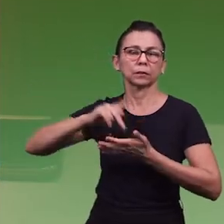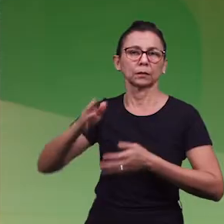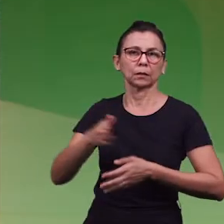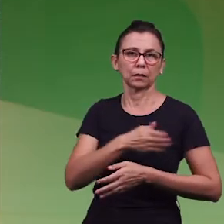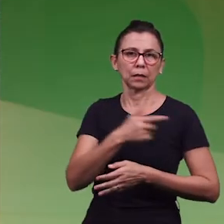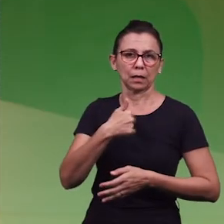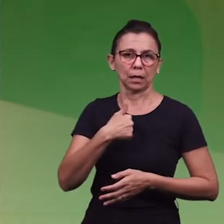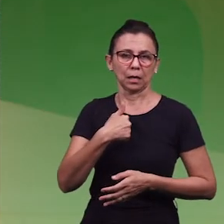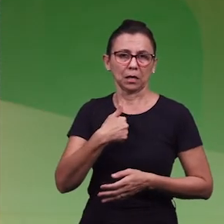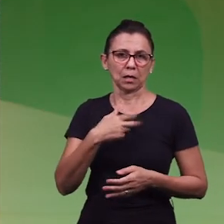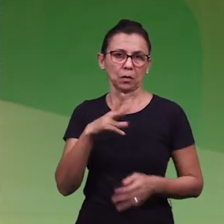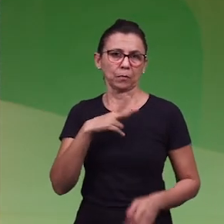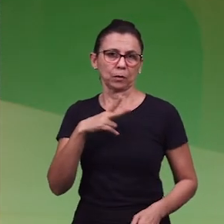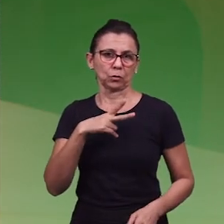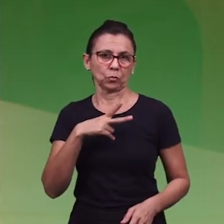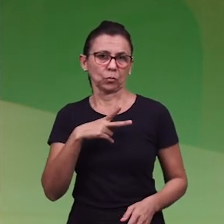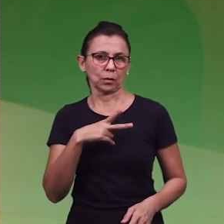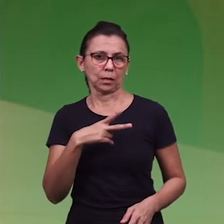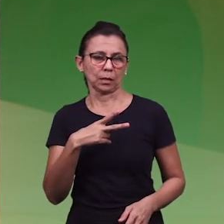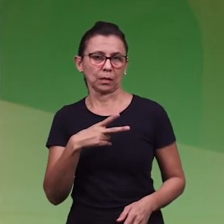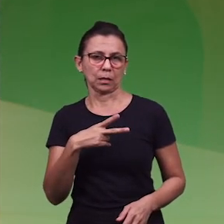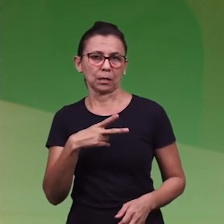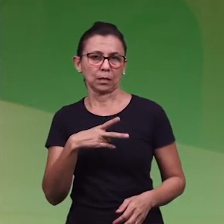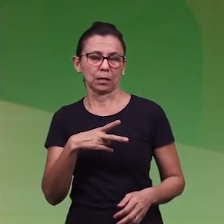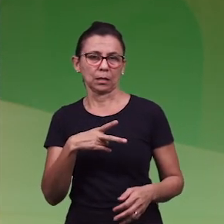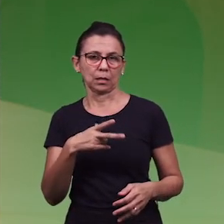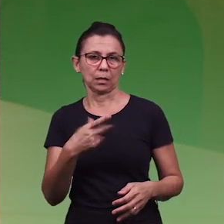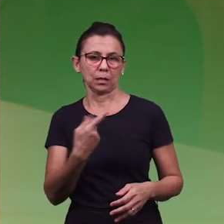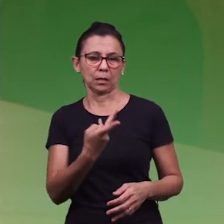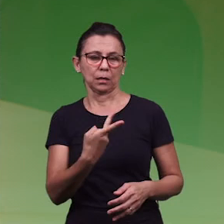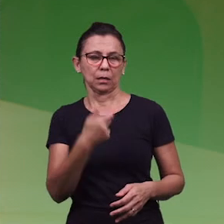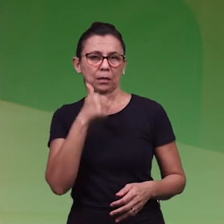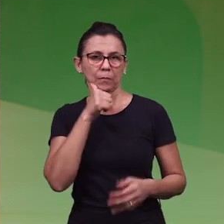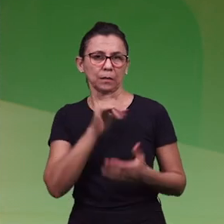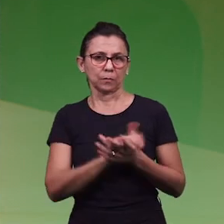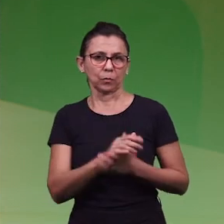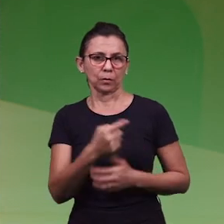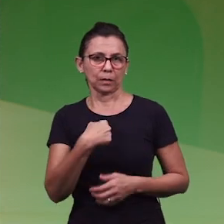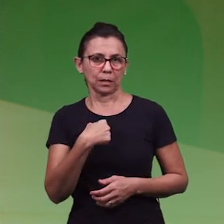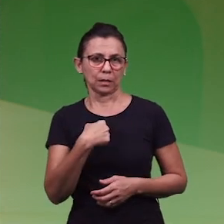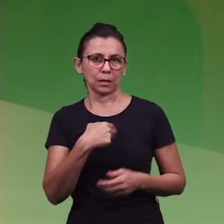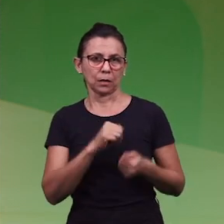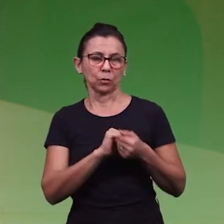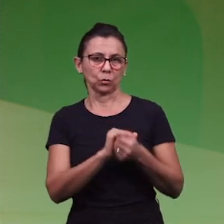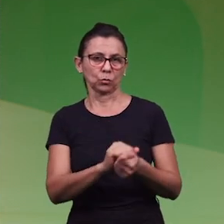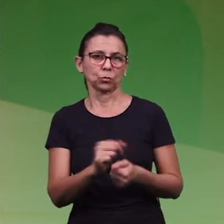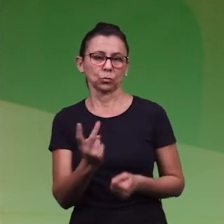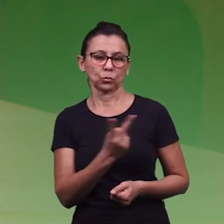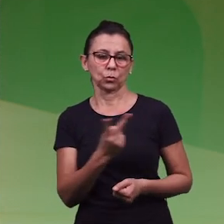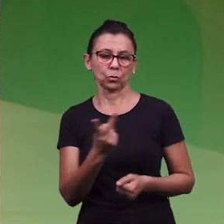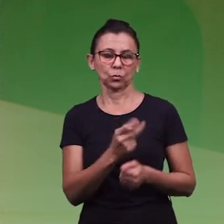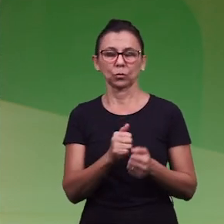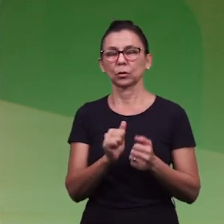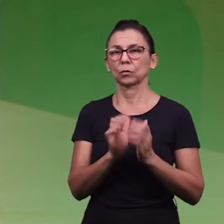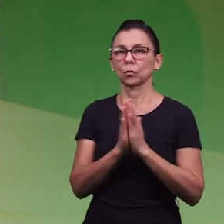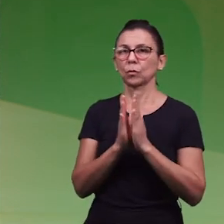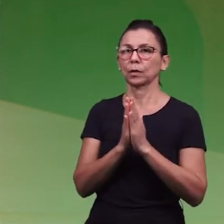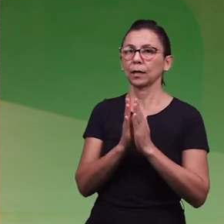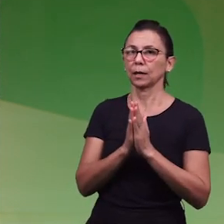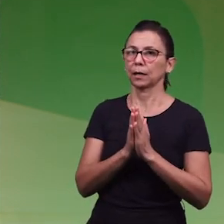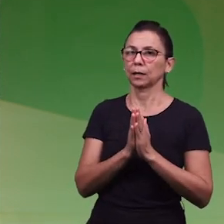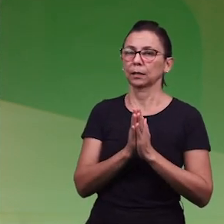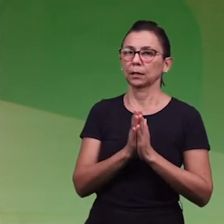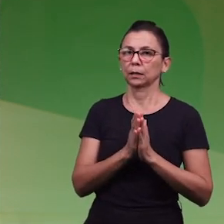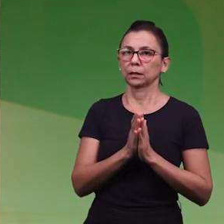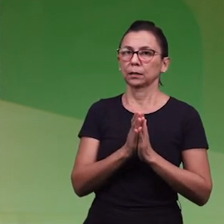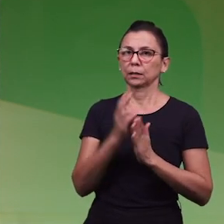Recentemente eu fiz um período de oração juntamente com a minha esposa, por uma orientação do Senhor, que o Senhor mostrou que não parássemos de orar, porque o Senhor tinha a